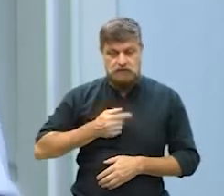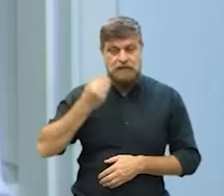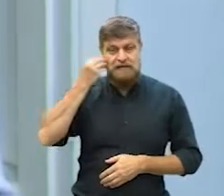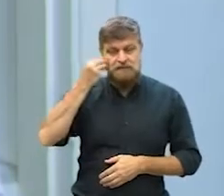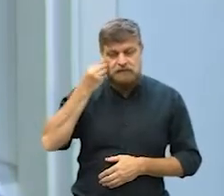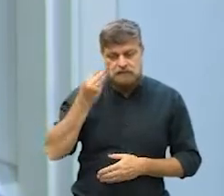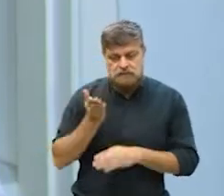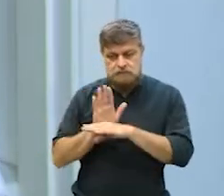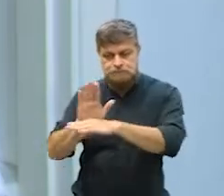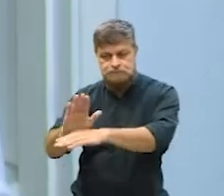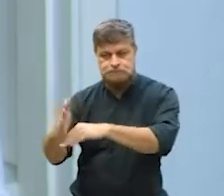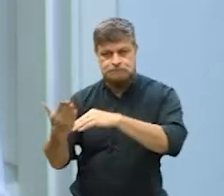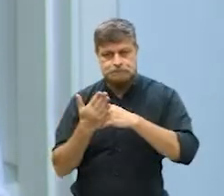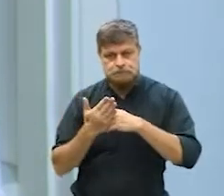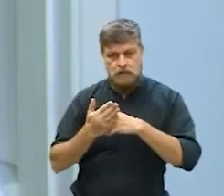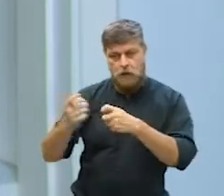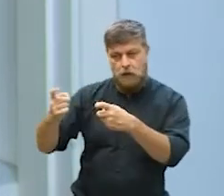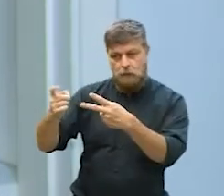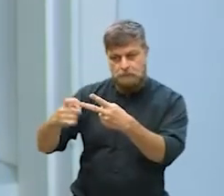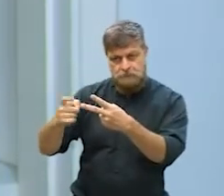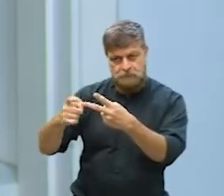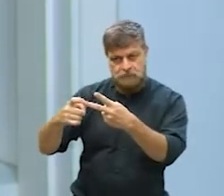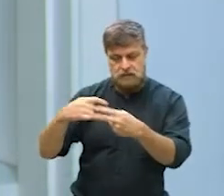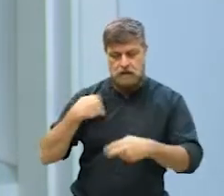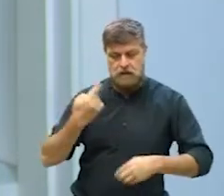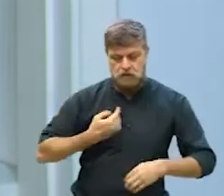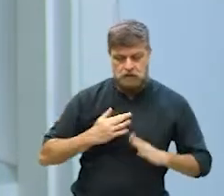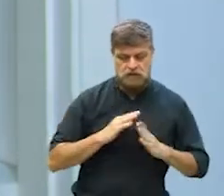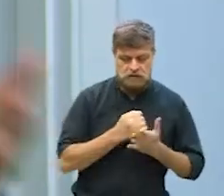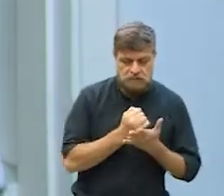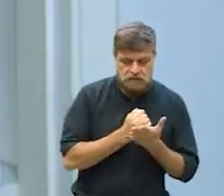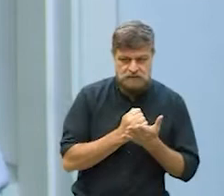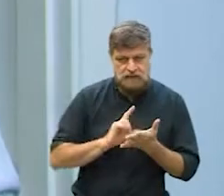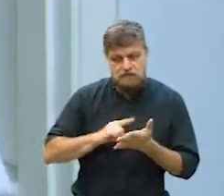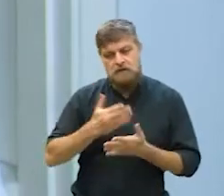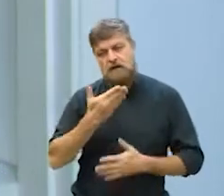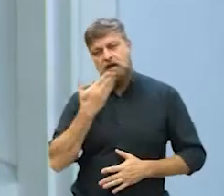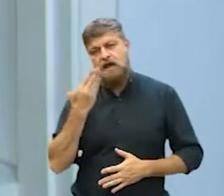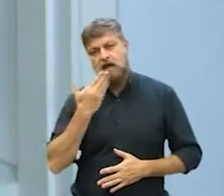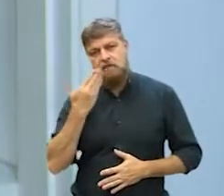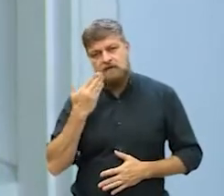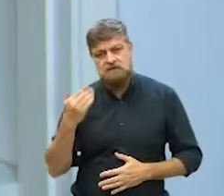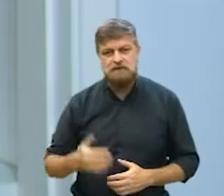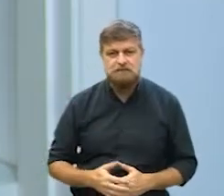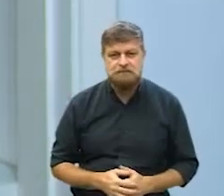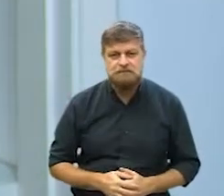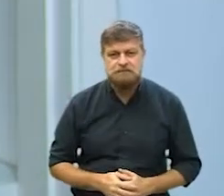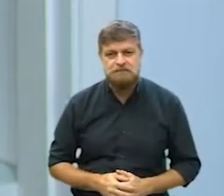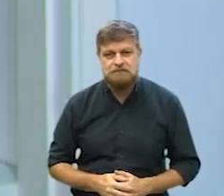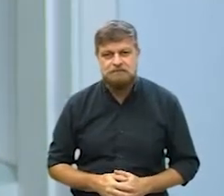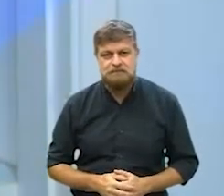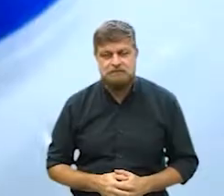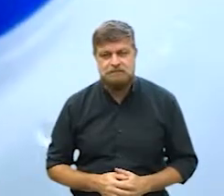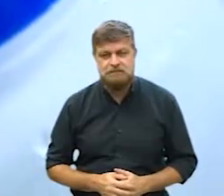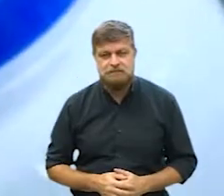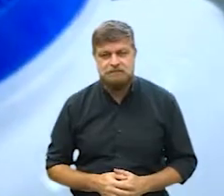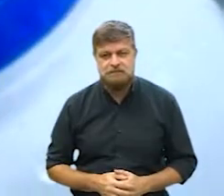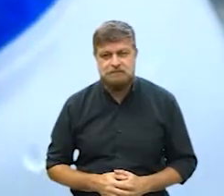mercado. Existe uma troca de experiência entre esses dois profissionais que facilita muito depois a administração do medicamento pelo